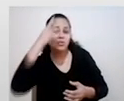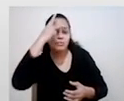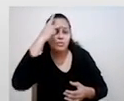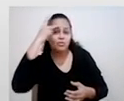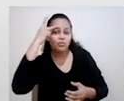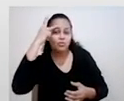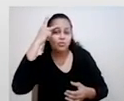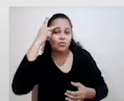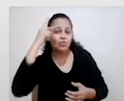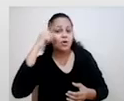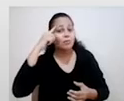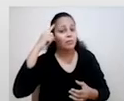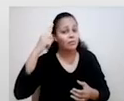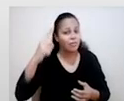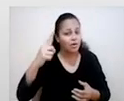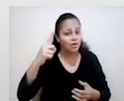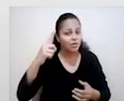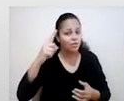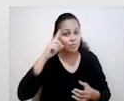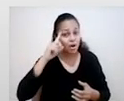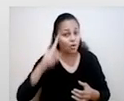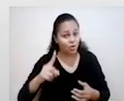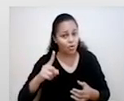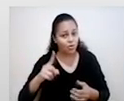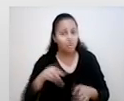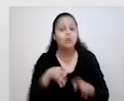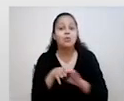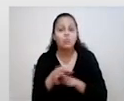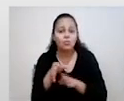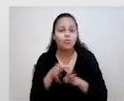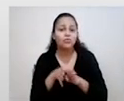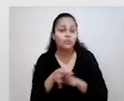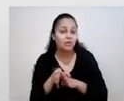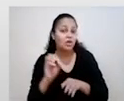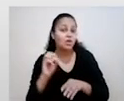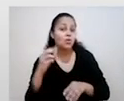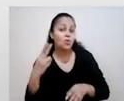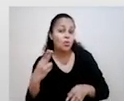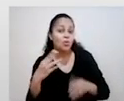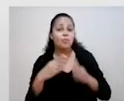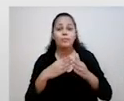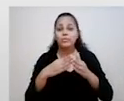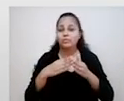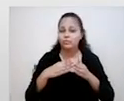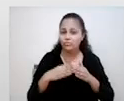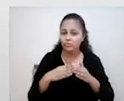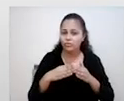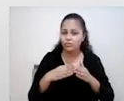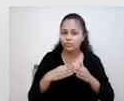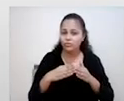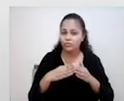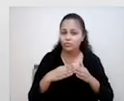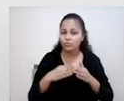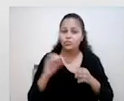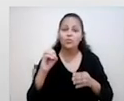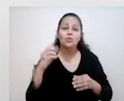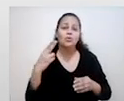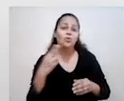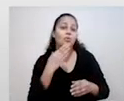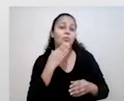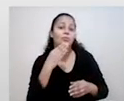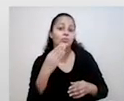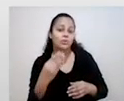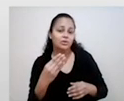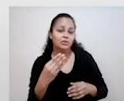uma ordem, um conselho, né? Um pedido, implorando ou dando uma orientação.